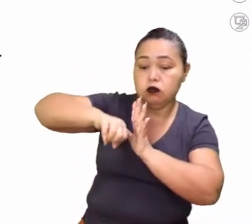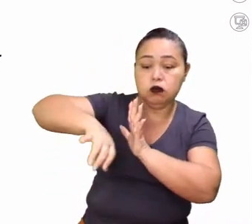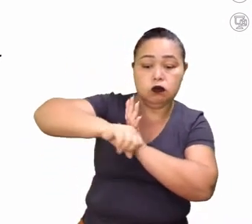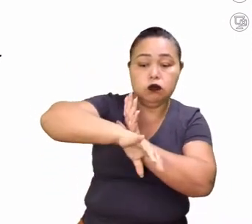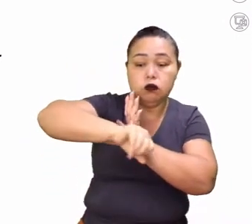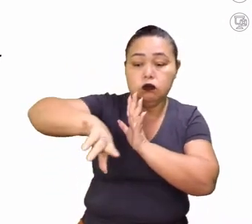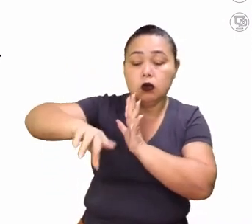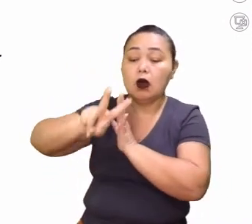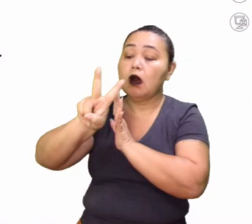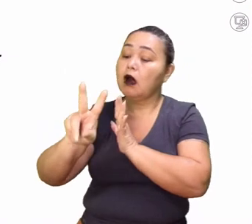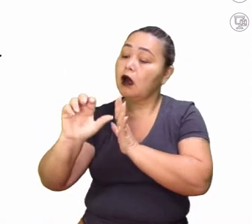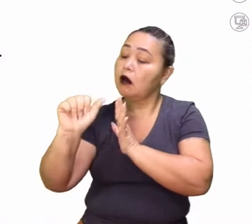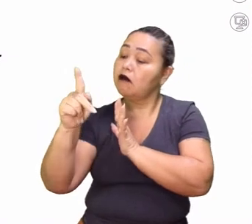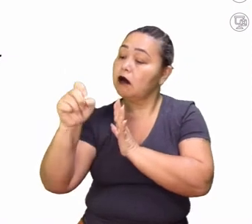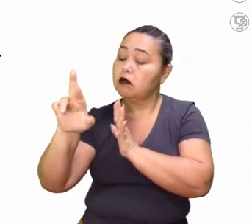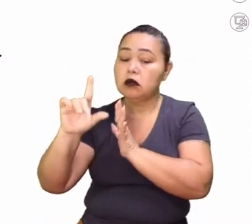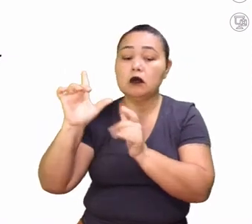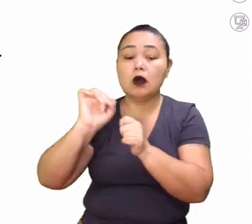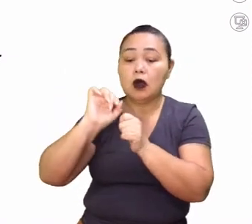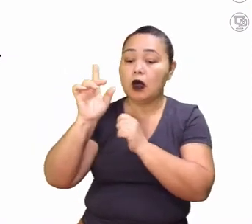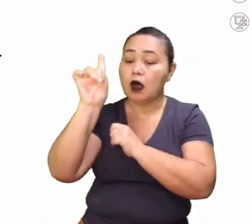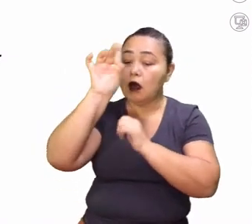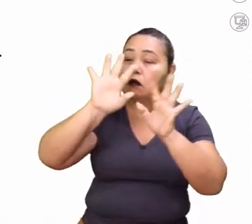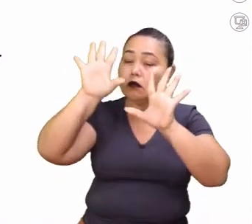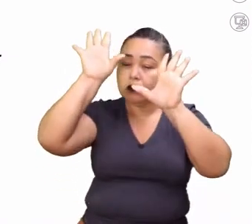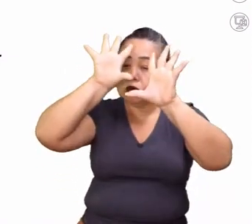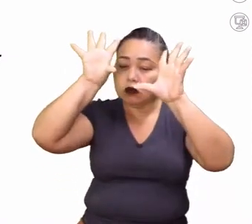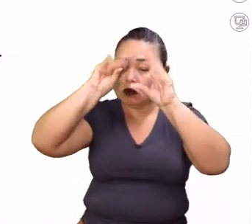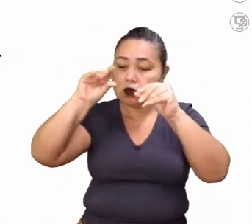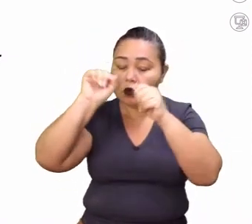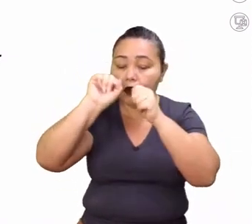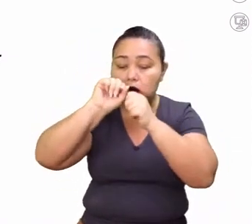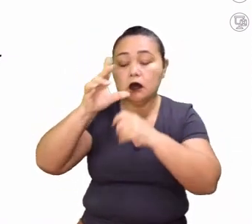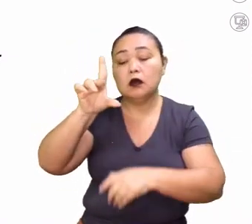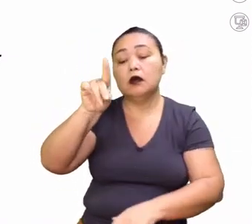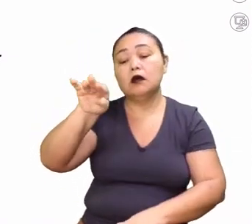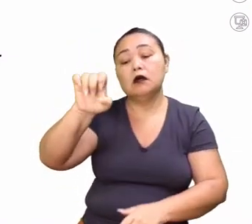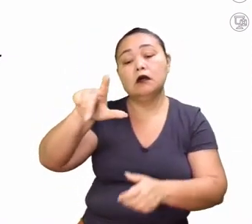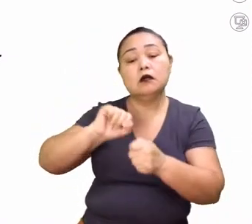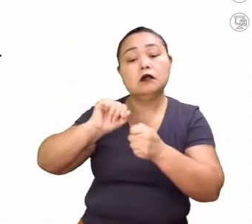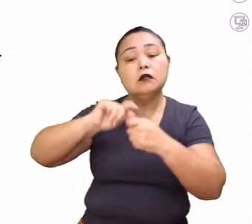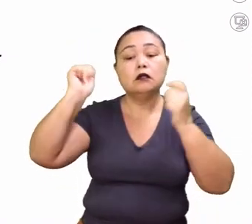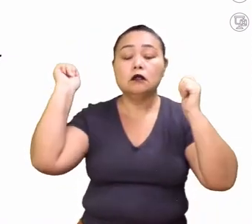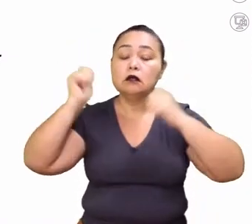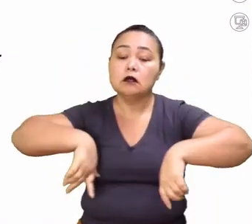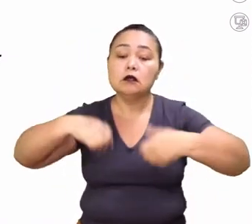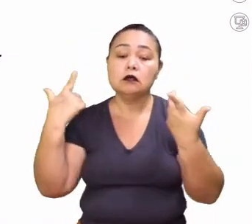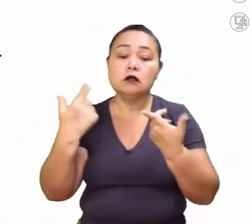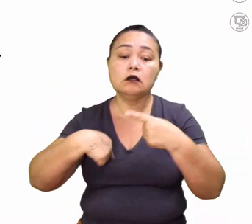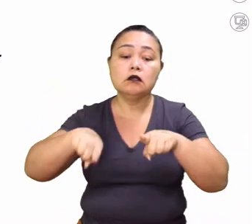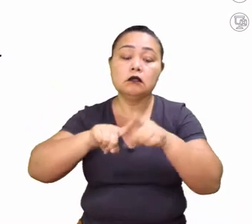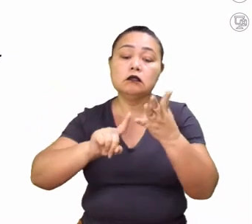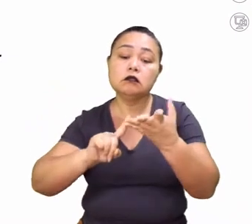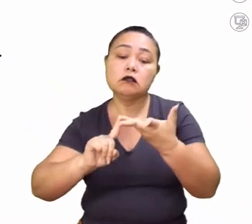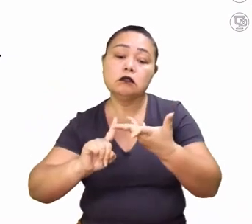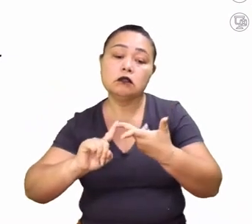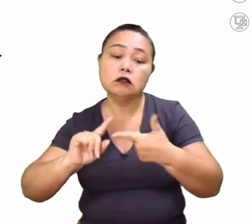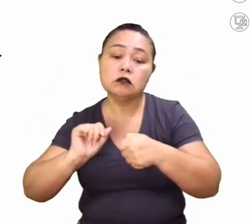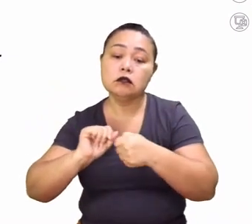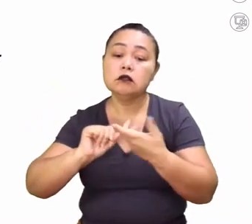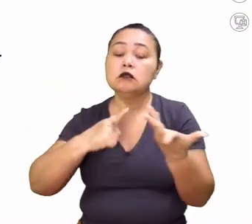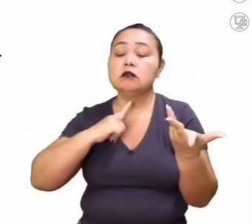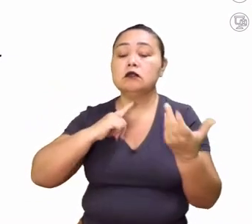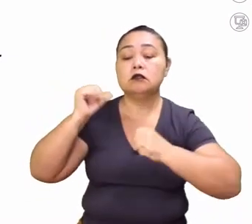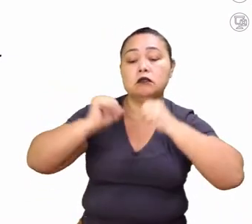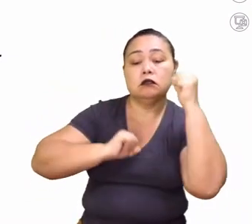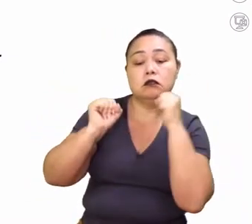aqui isso aqui é a fumaça do Óleo Diel permitiu a fabricação de grandes variedades de máquinas que trouxeram enormes Progressos e